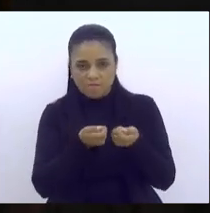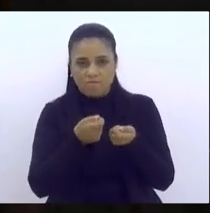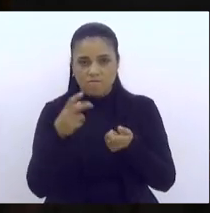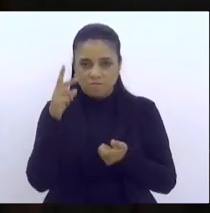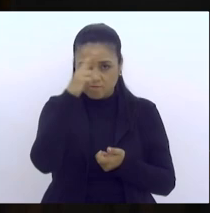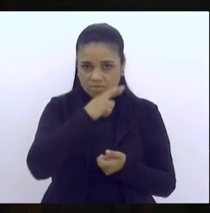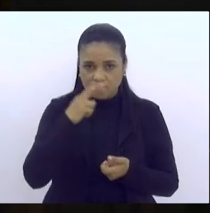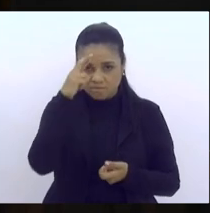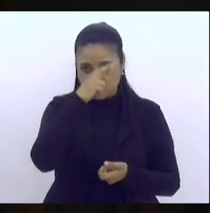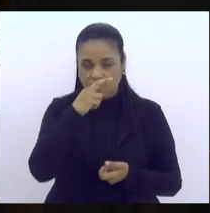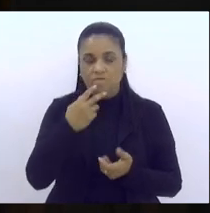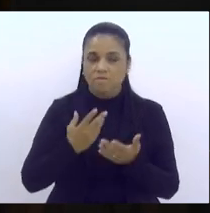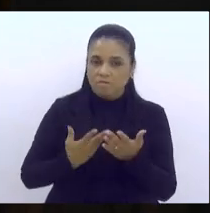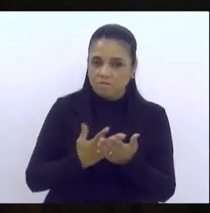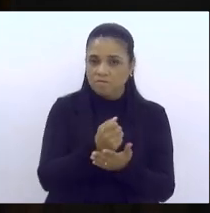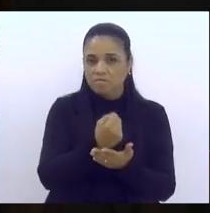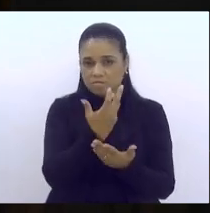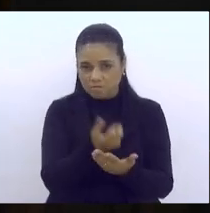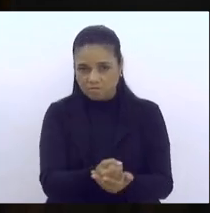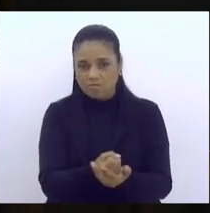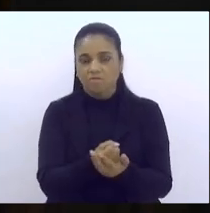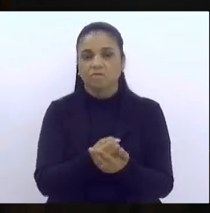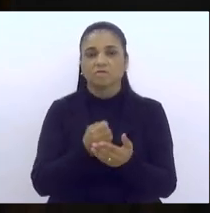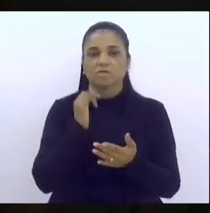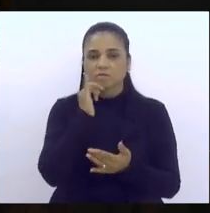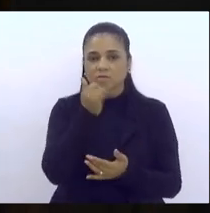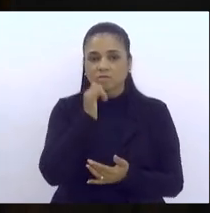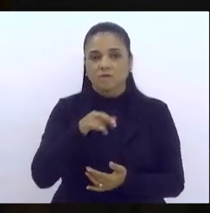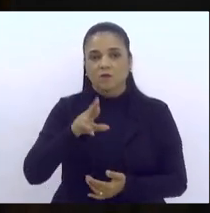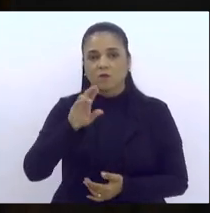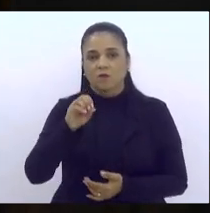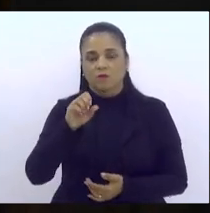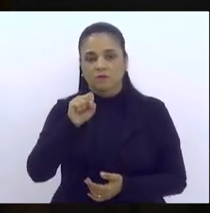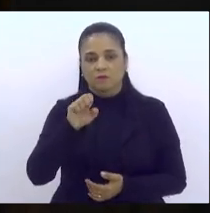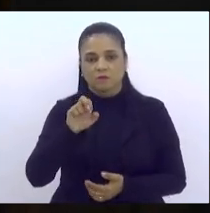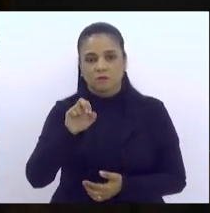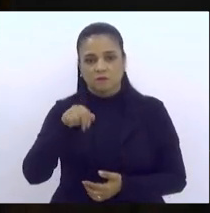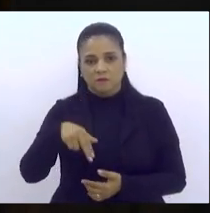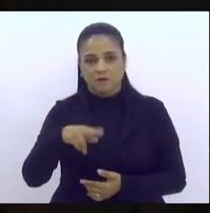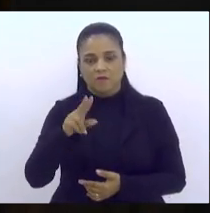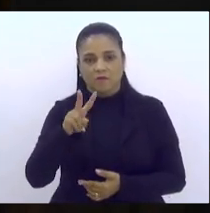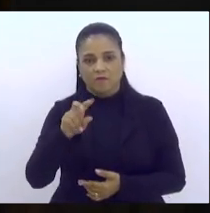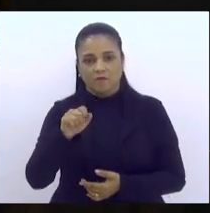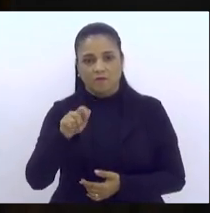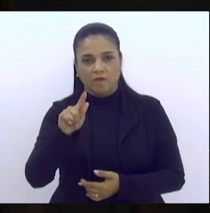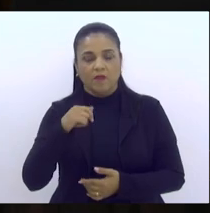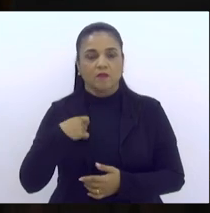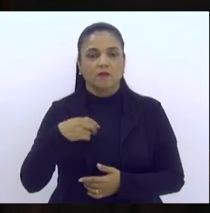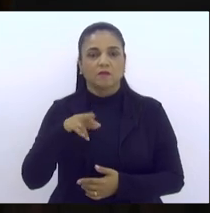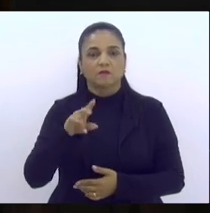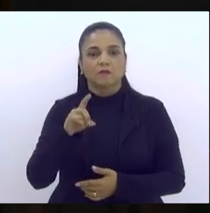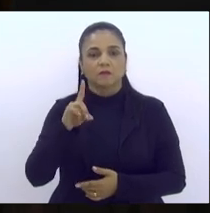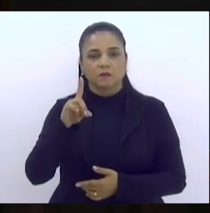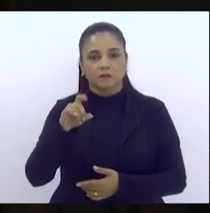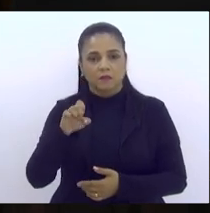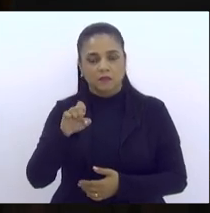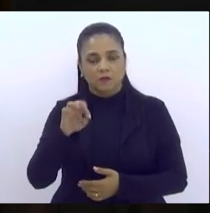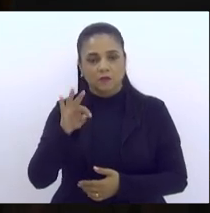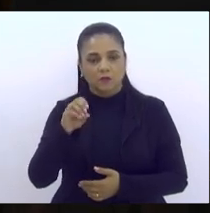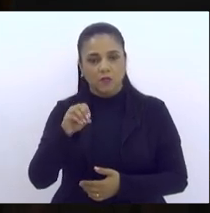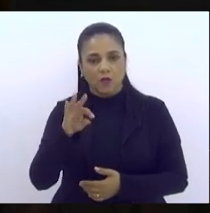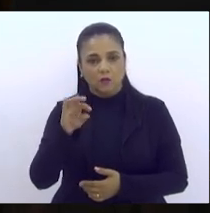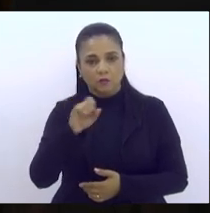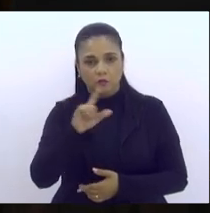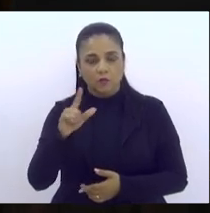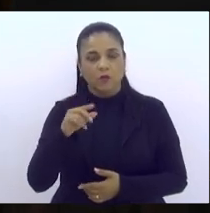Financeira e Controle favorável. Relatores, deputados Rosenberg Reis, Edson Albertassi, Dr. Deodalto, Bernardo Rossi,